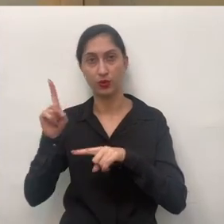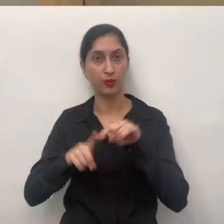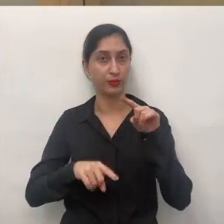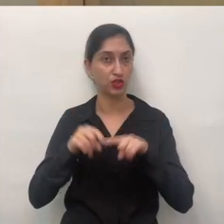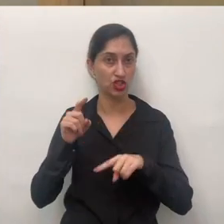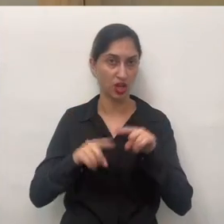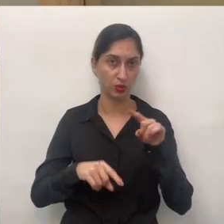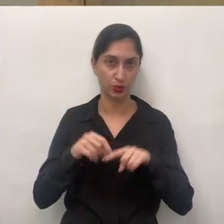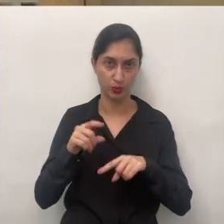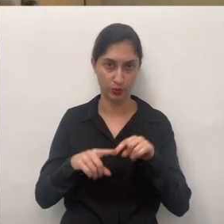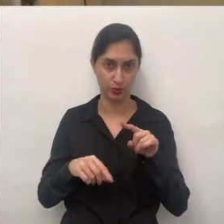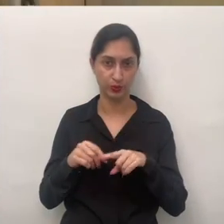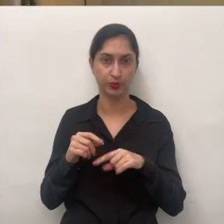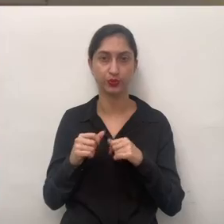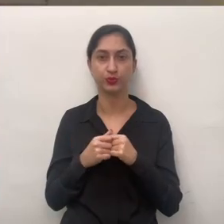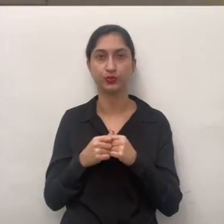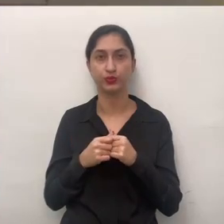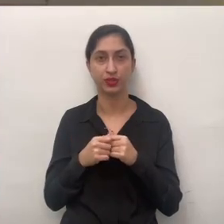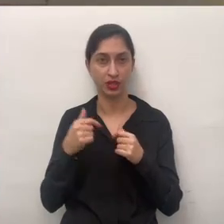que eu